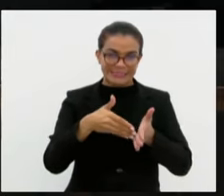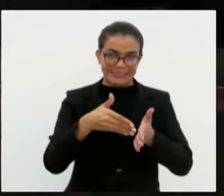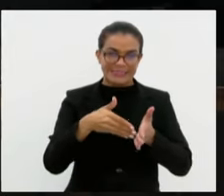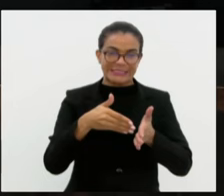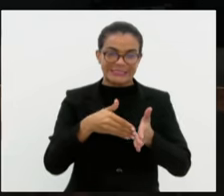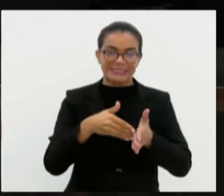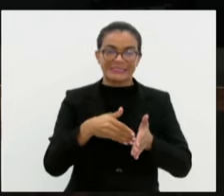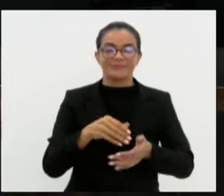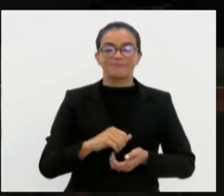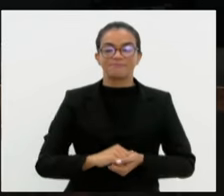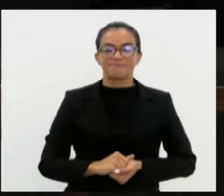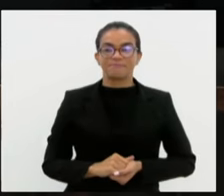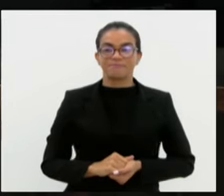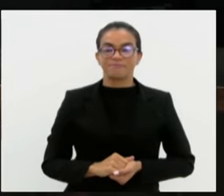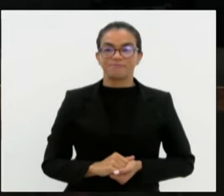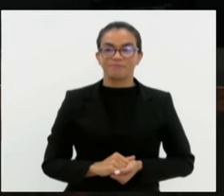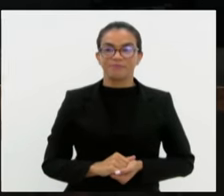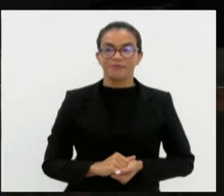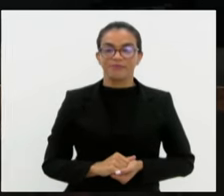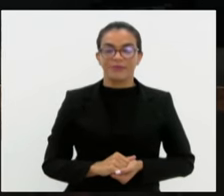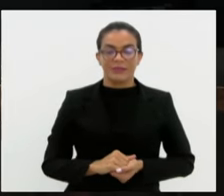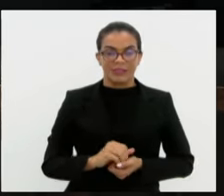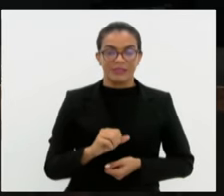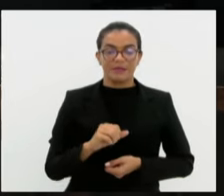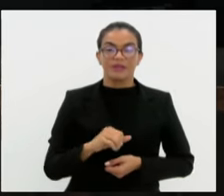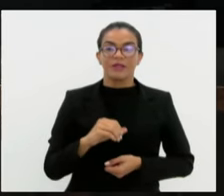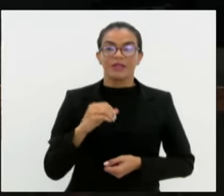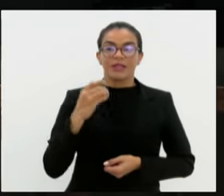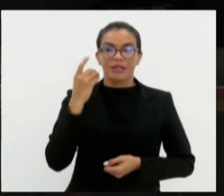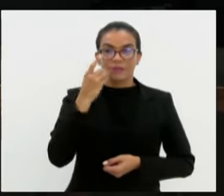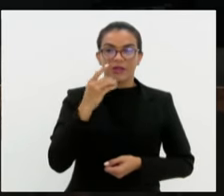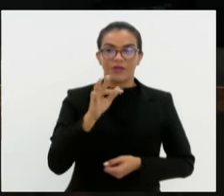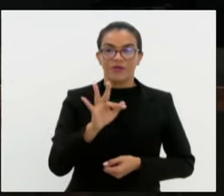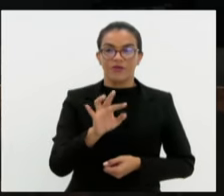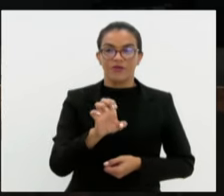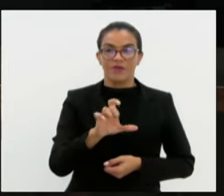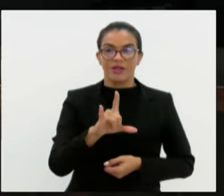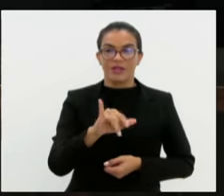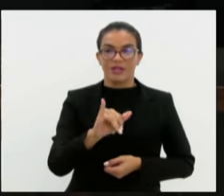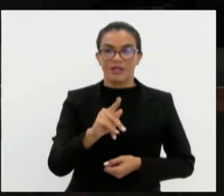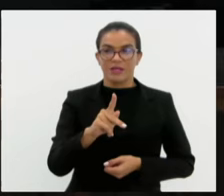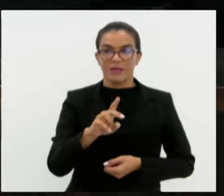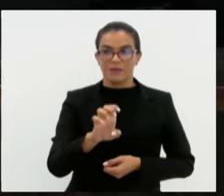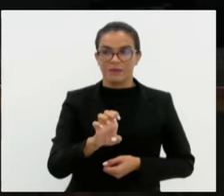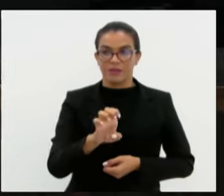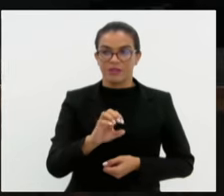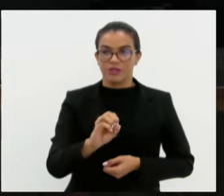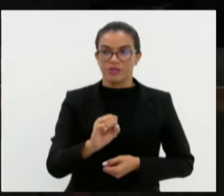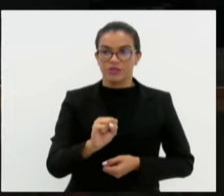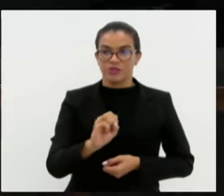sim. Fábio Silva, sim. Deputado Felipe Soares.